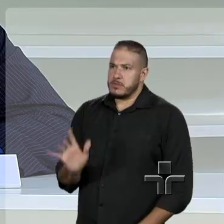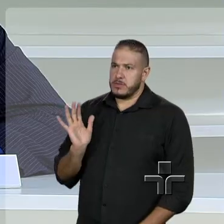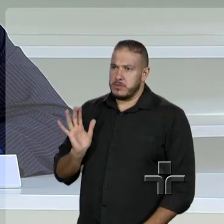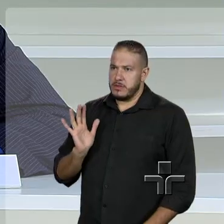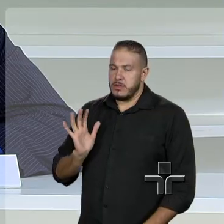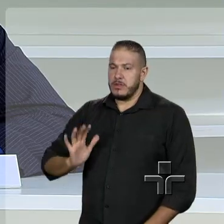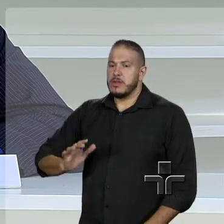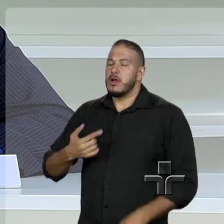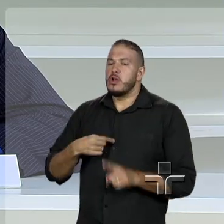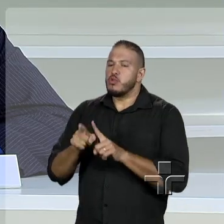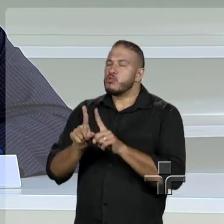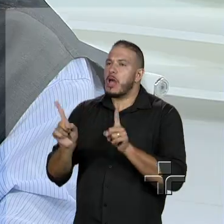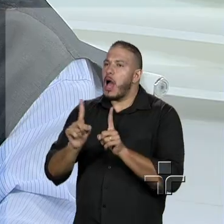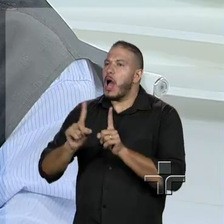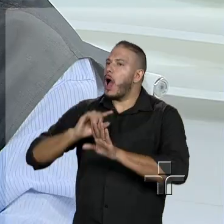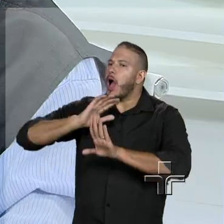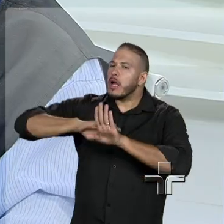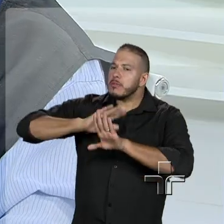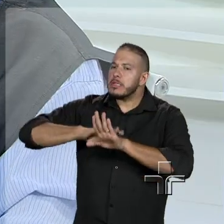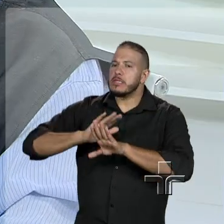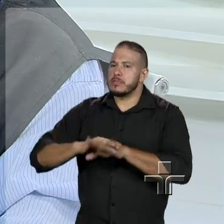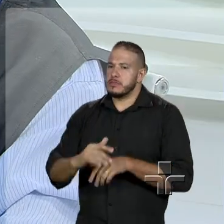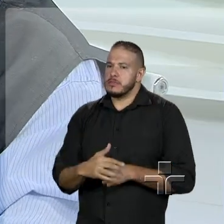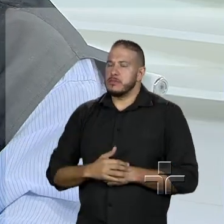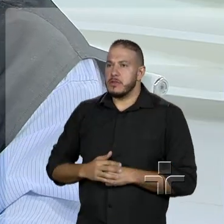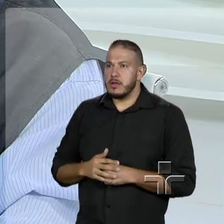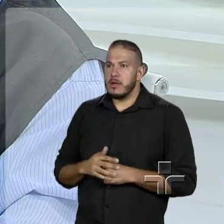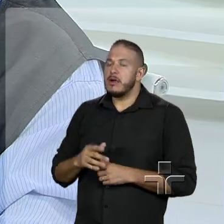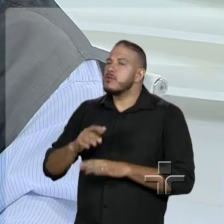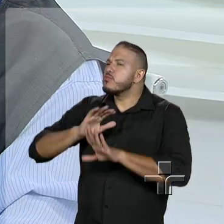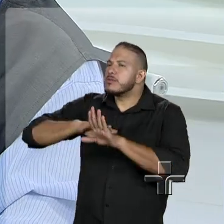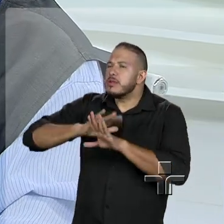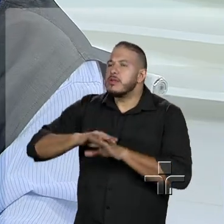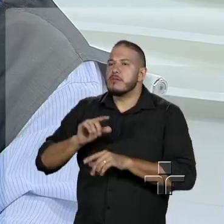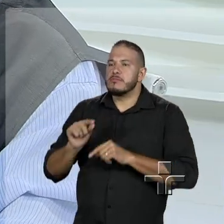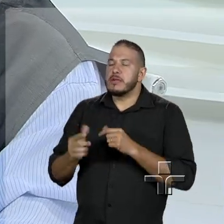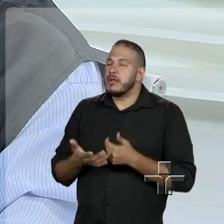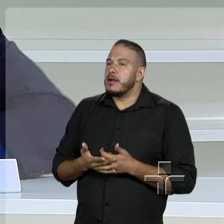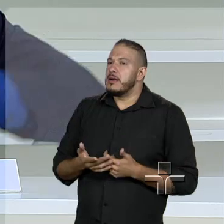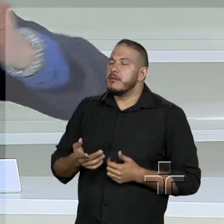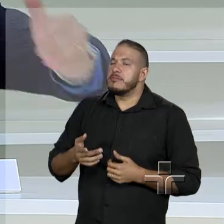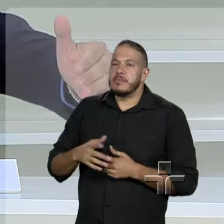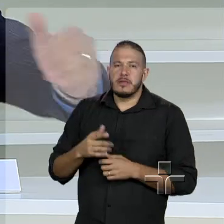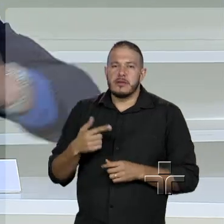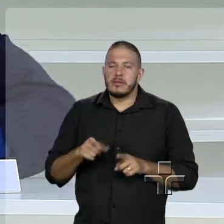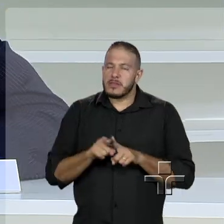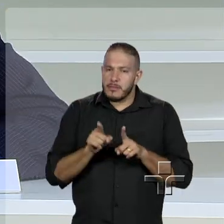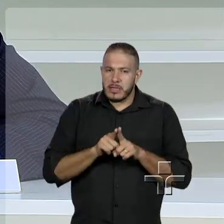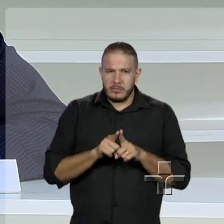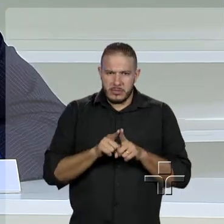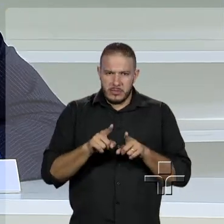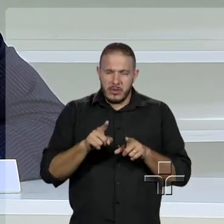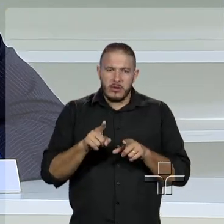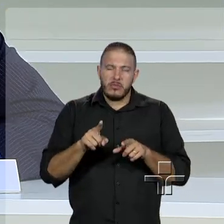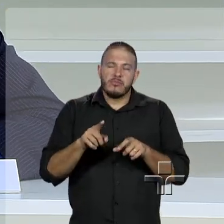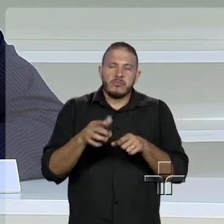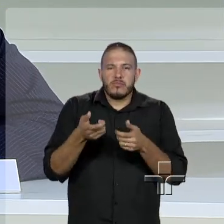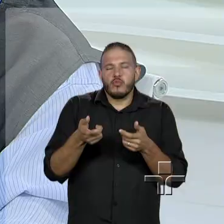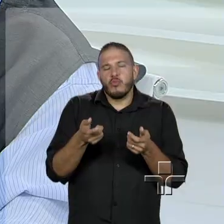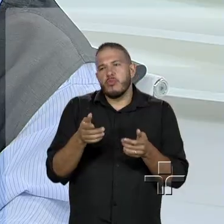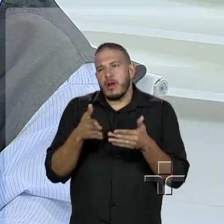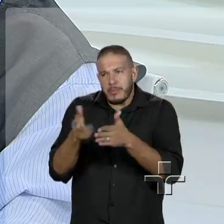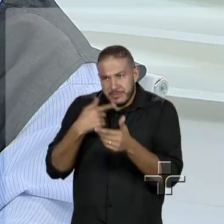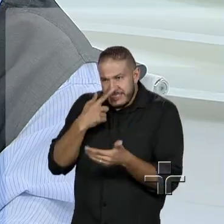está implícito na substituição, na eliminação mas do habeas corpus. Mas ele abriu o caminho para o endurecimento do regime. Não, mas